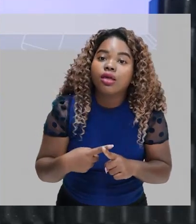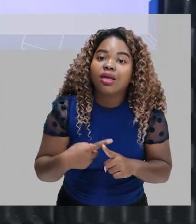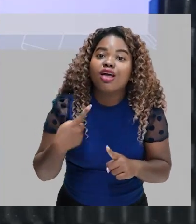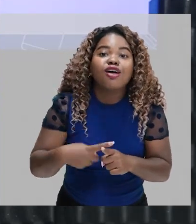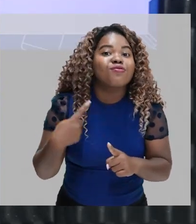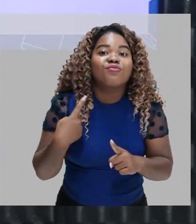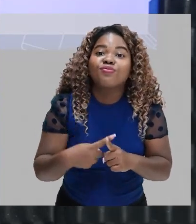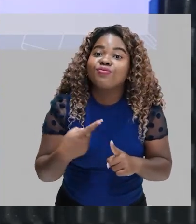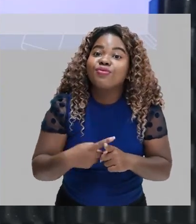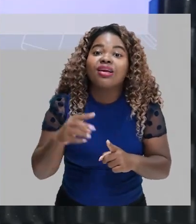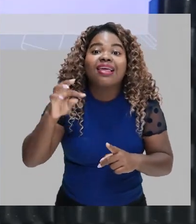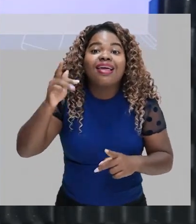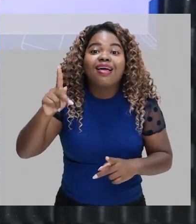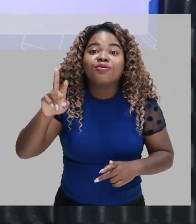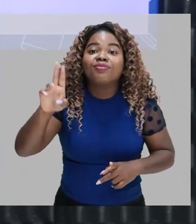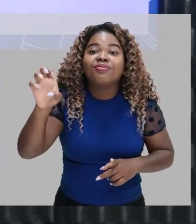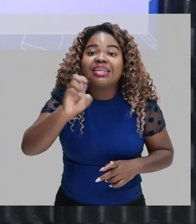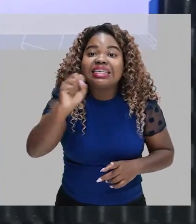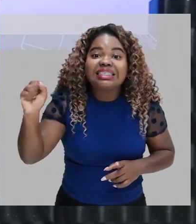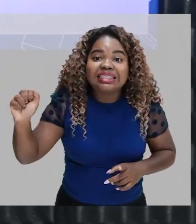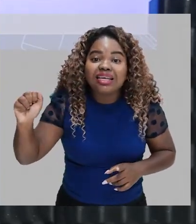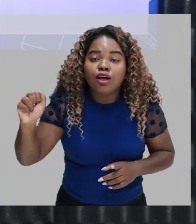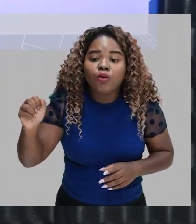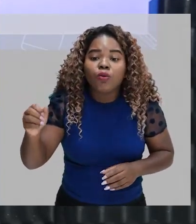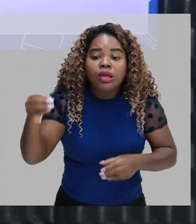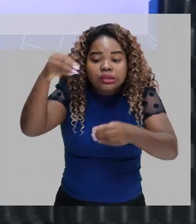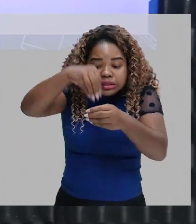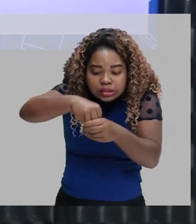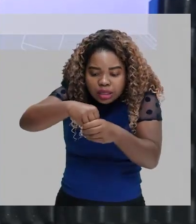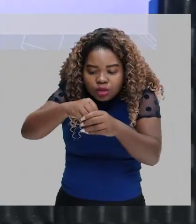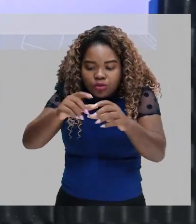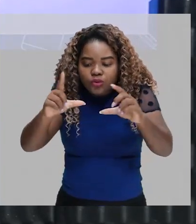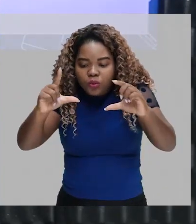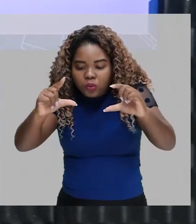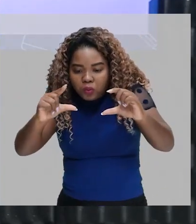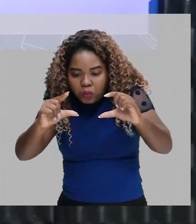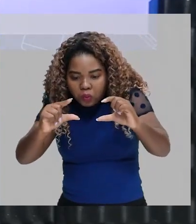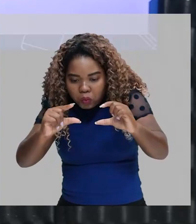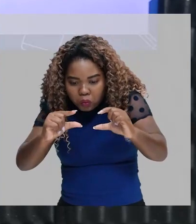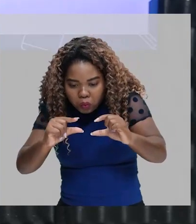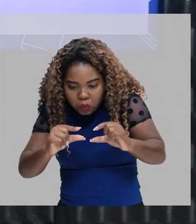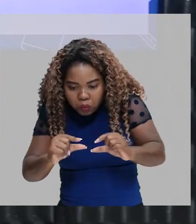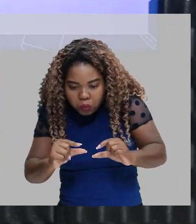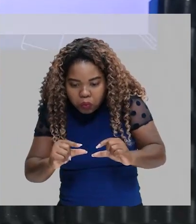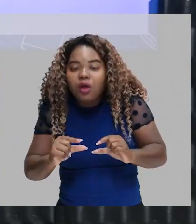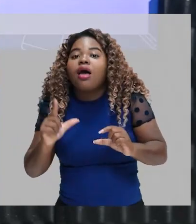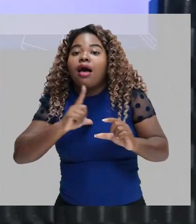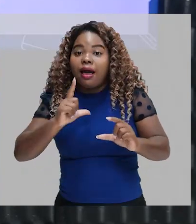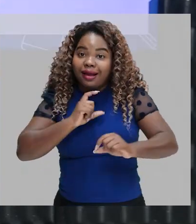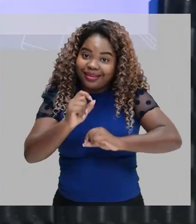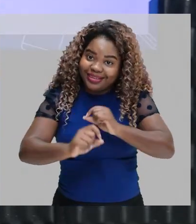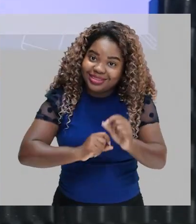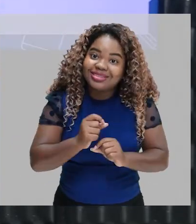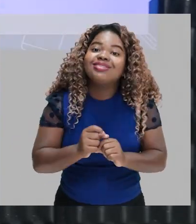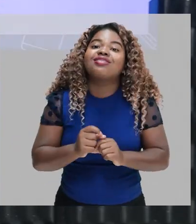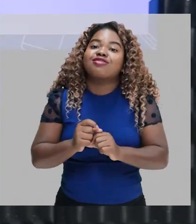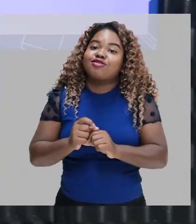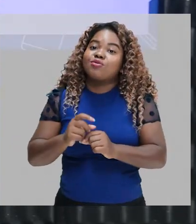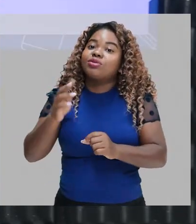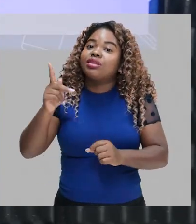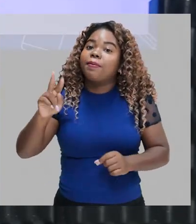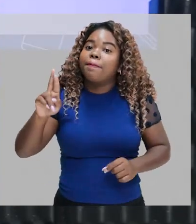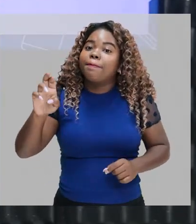a pressão interna, né? Você abriu, agora você vai ter aqui a pressão ambiente, que é muito menor do que a